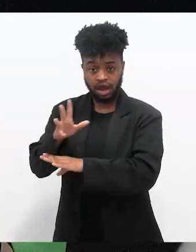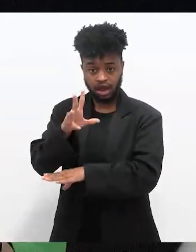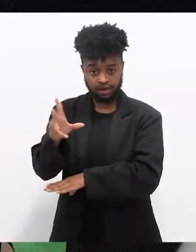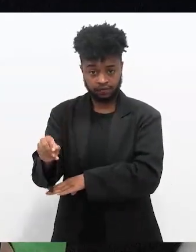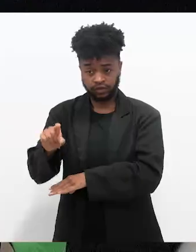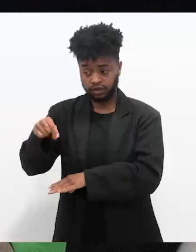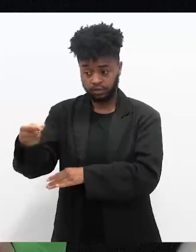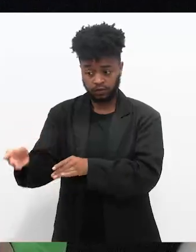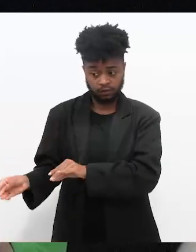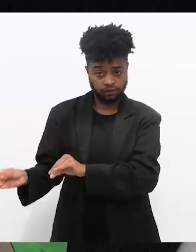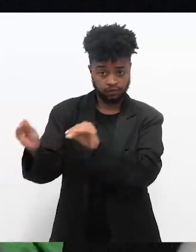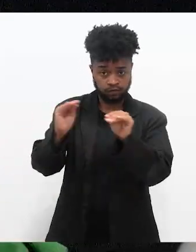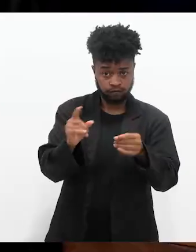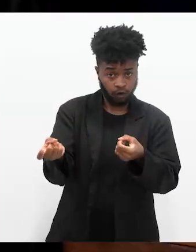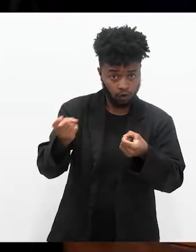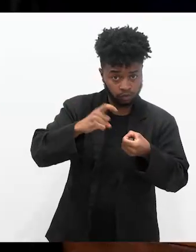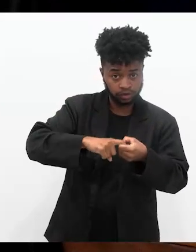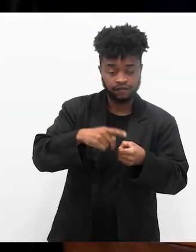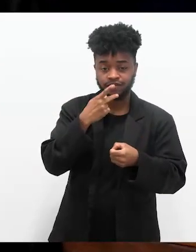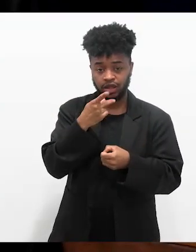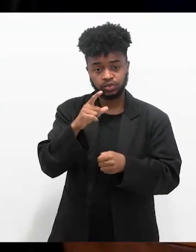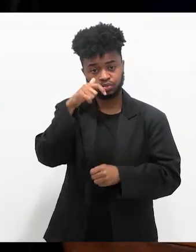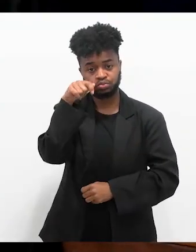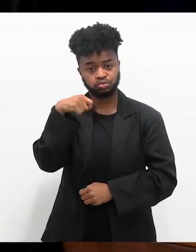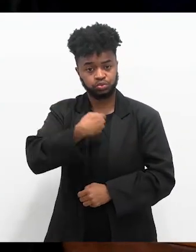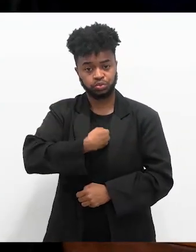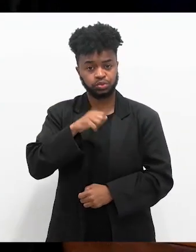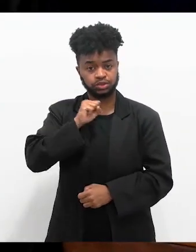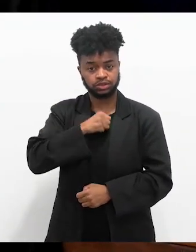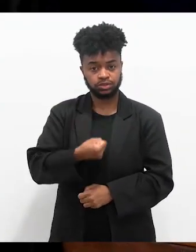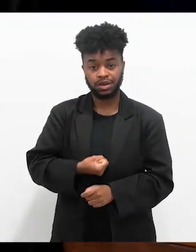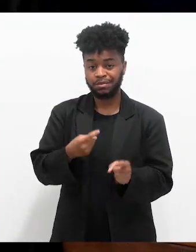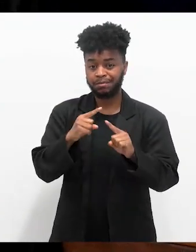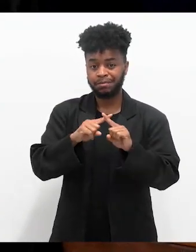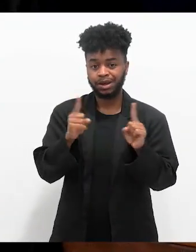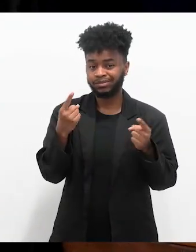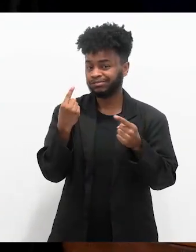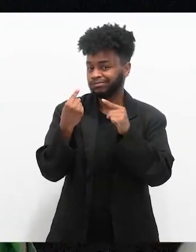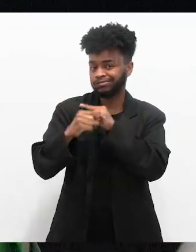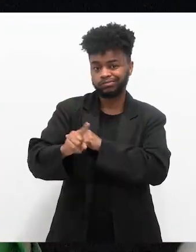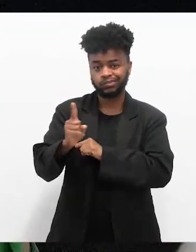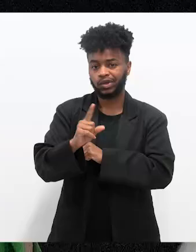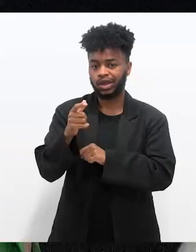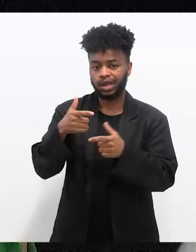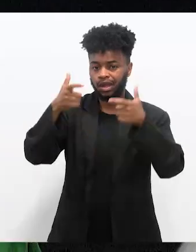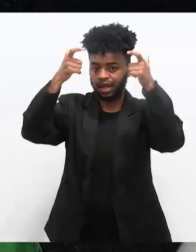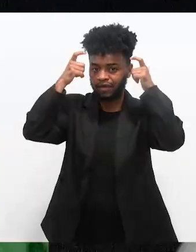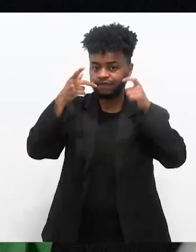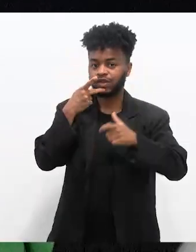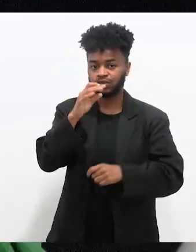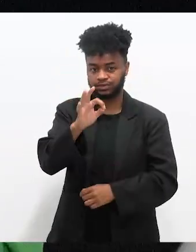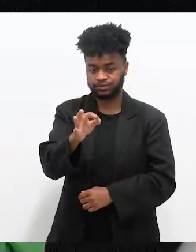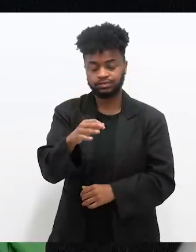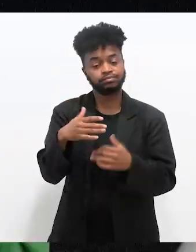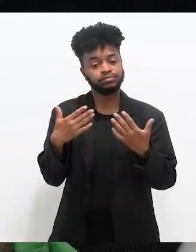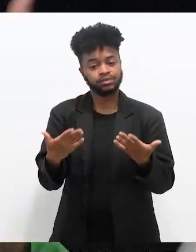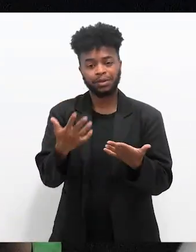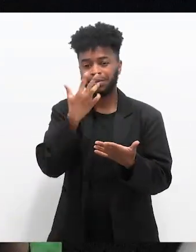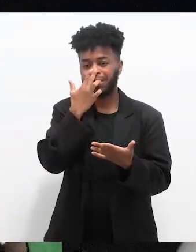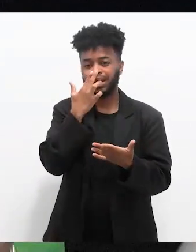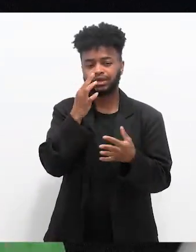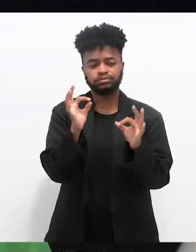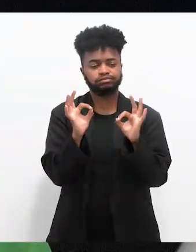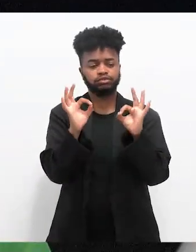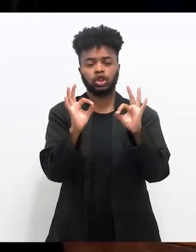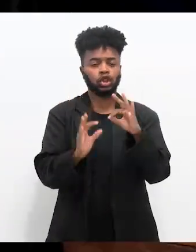Ifá. Perfeito. Quer dizer, o que contraria o que disse o rei. Completamente. Certo? Então ele se tornou uma cereja do bolo. Por